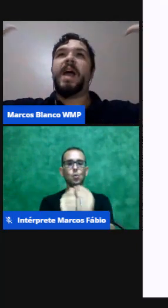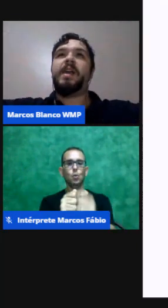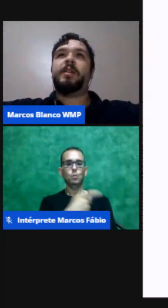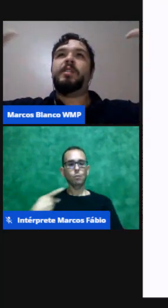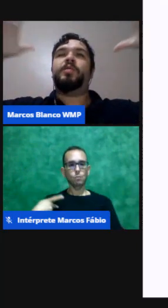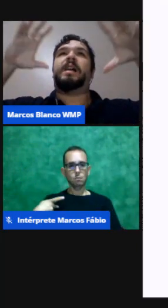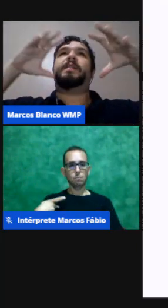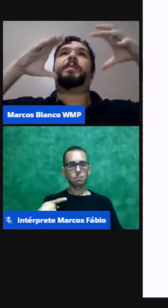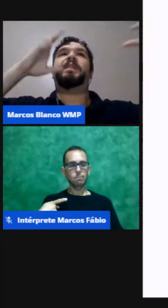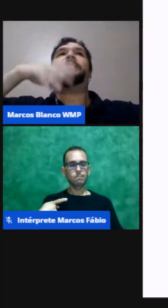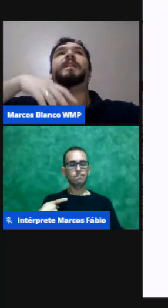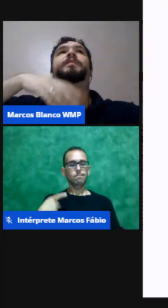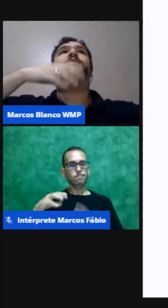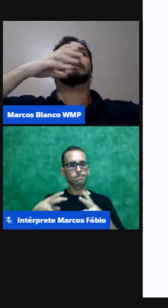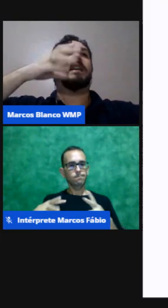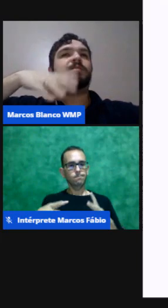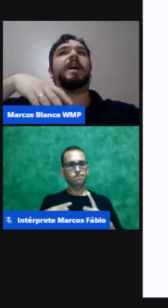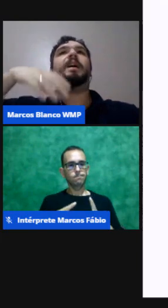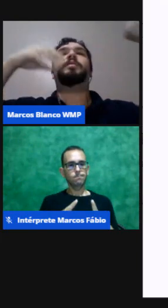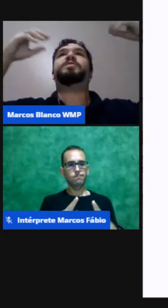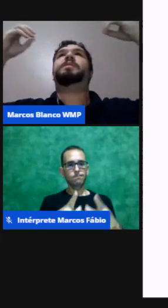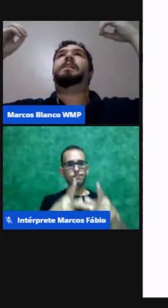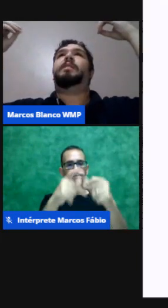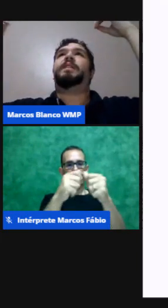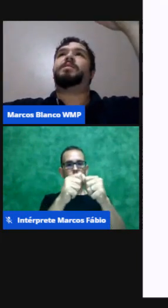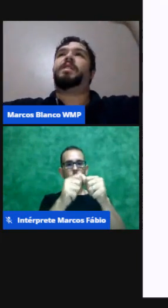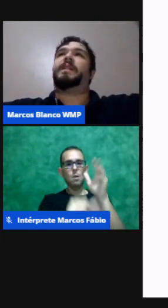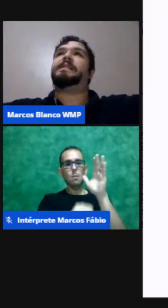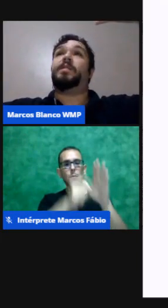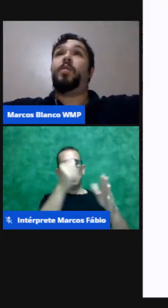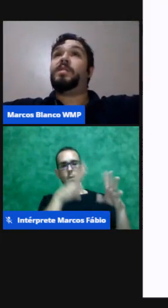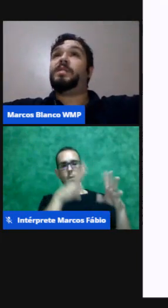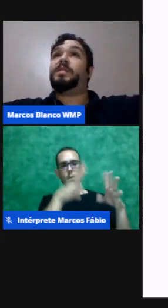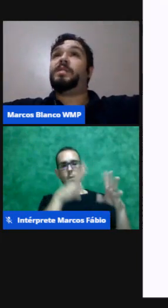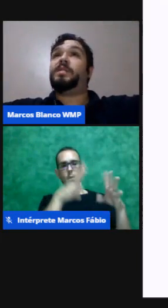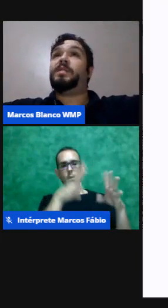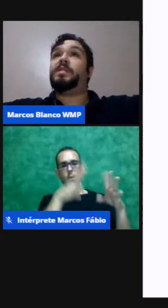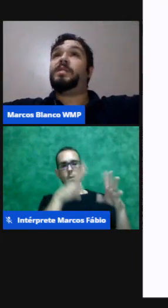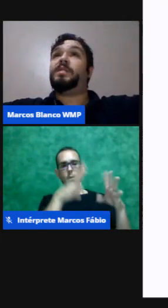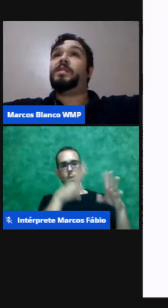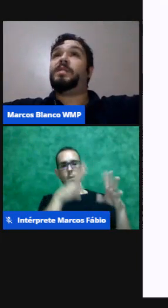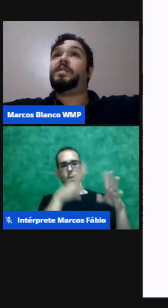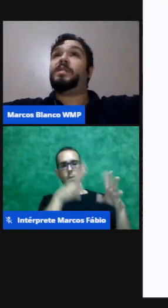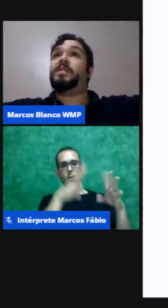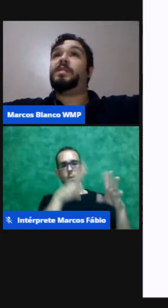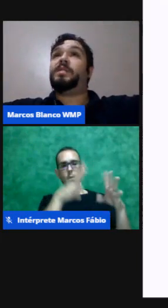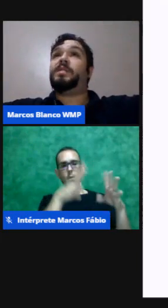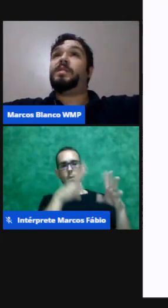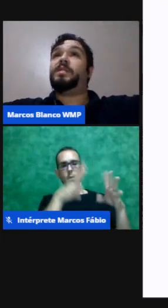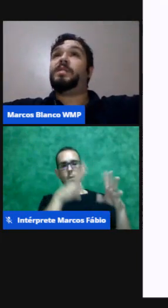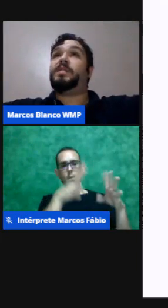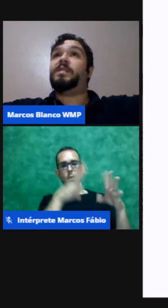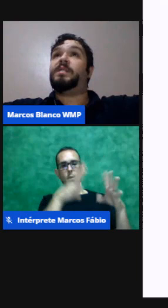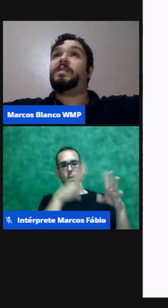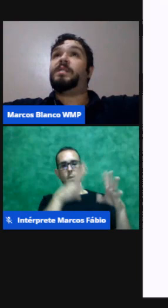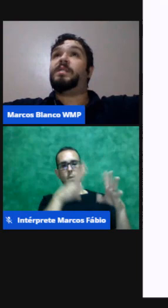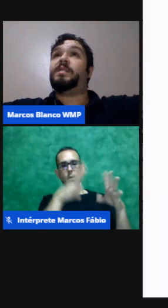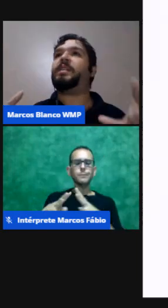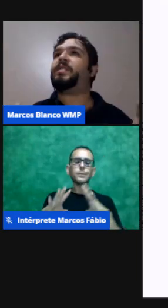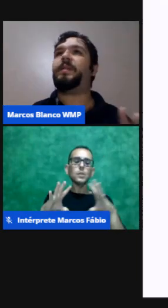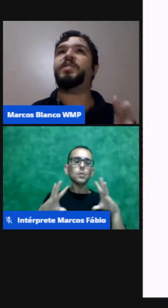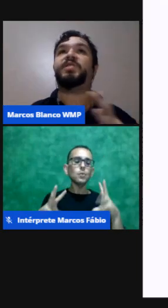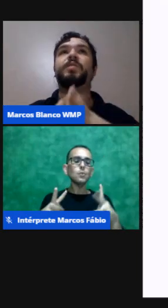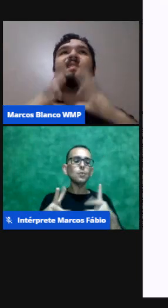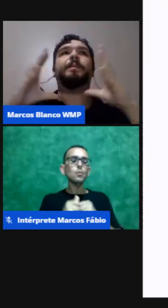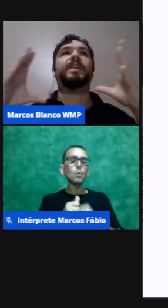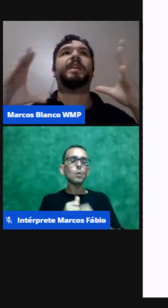fase, no caso da primeira fase foram 7 bairros, agora a segunda fase são 11 bairros. Então, todas as unidades de saúde,